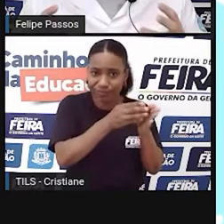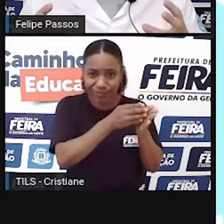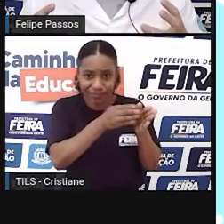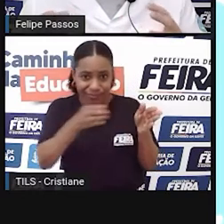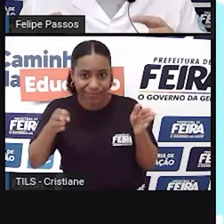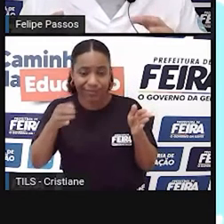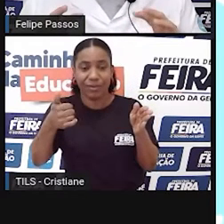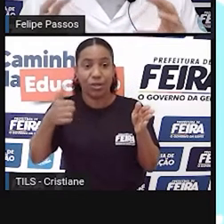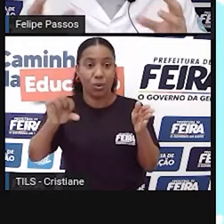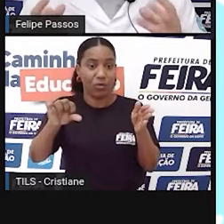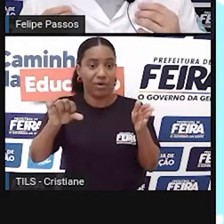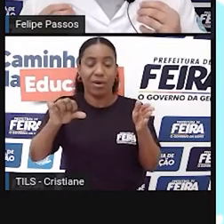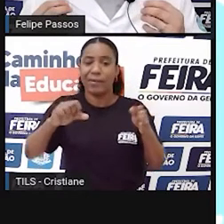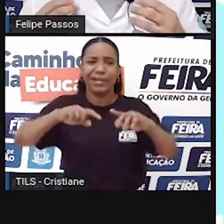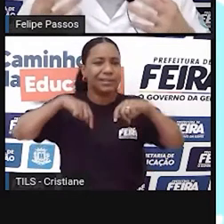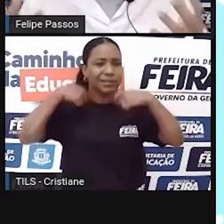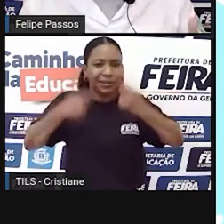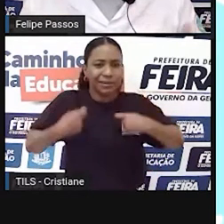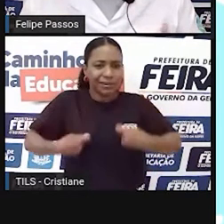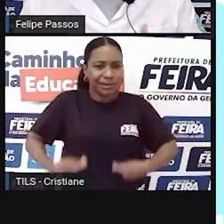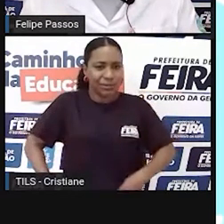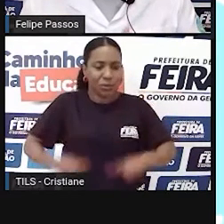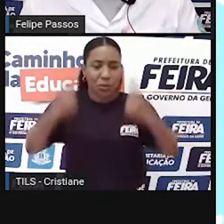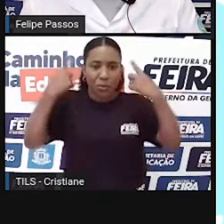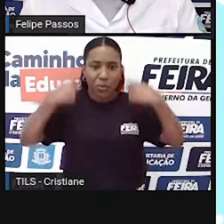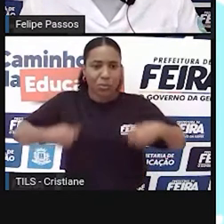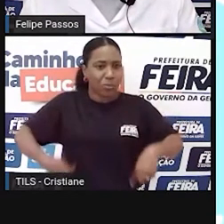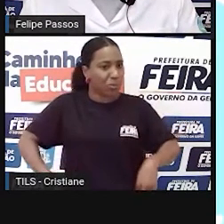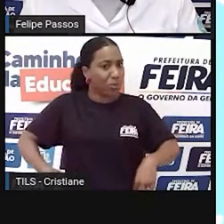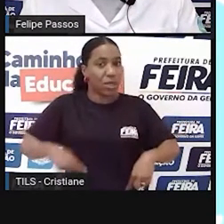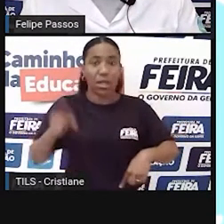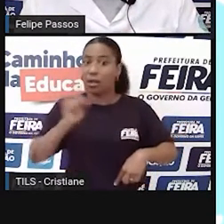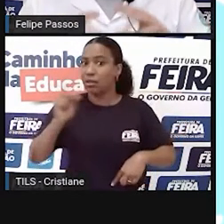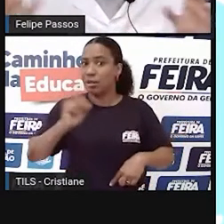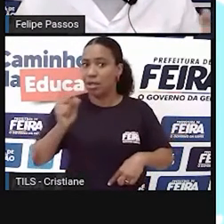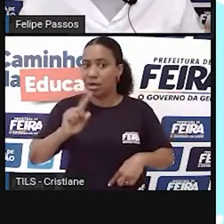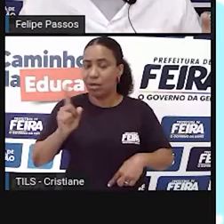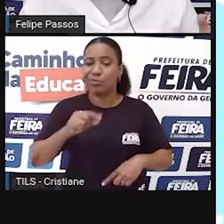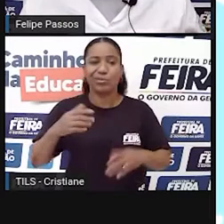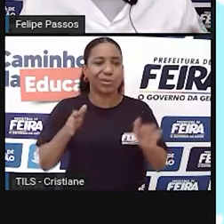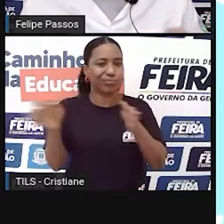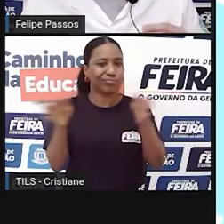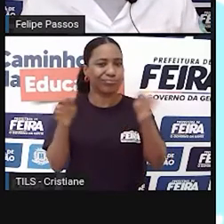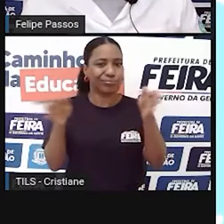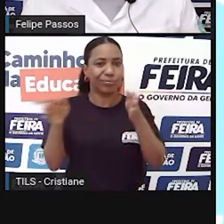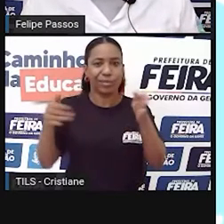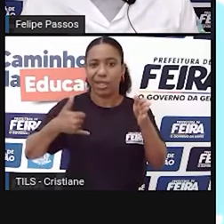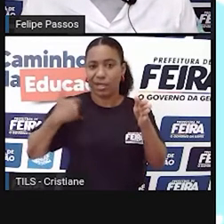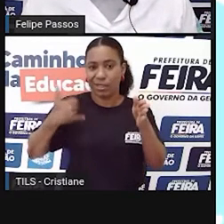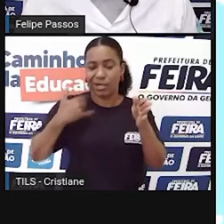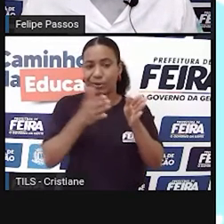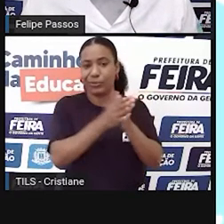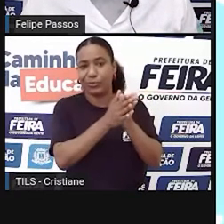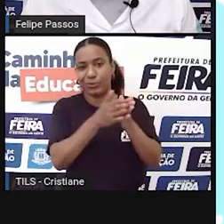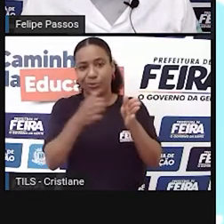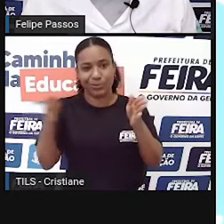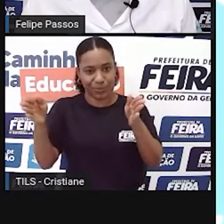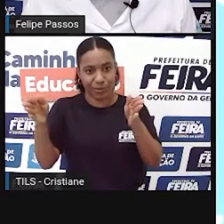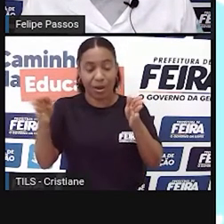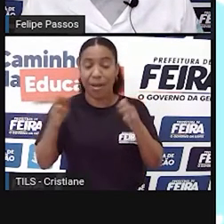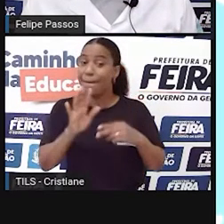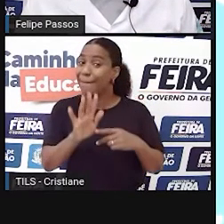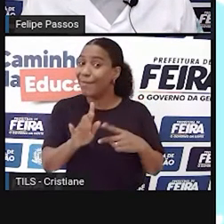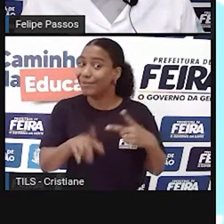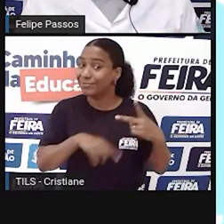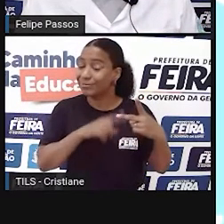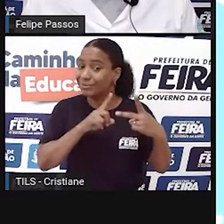com nenhuma capacidade do corpo da pessoa, certo? É só a faixa etária. Já a puberdade, ela está